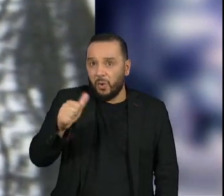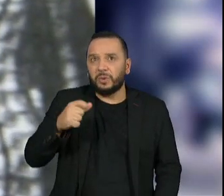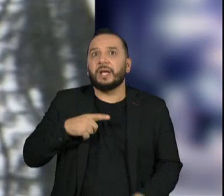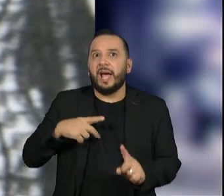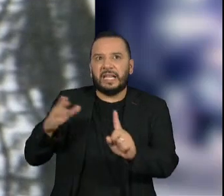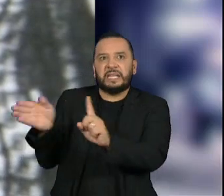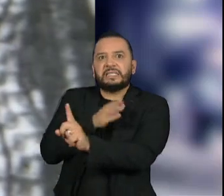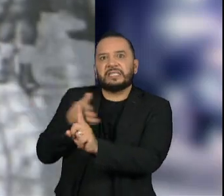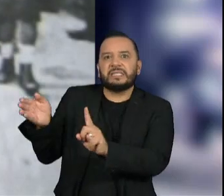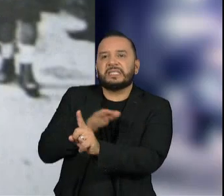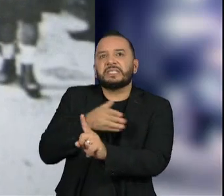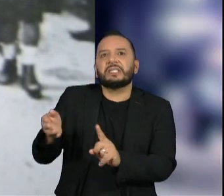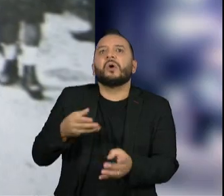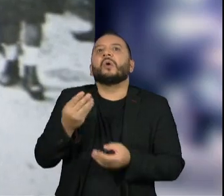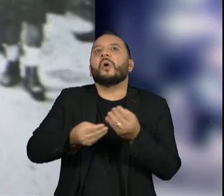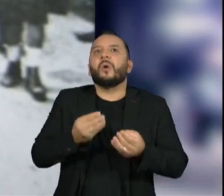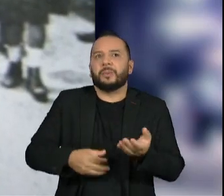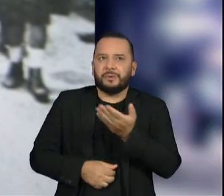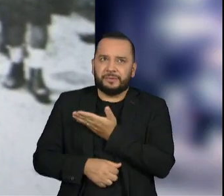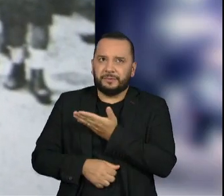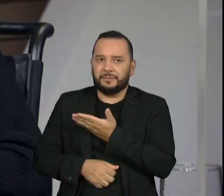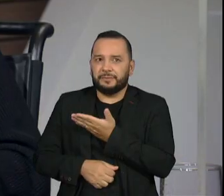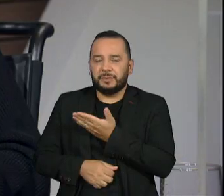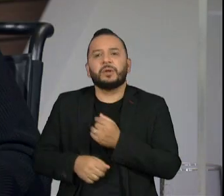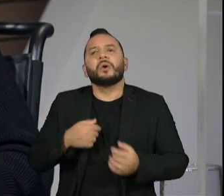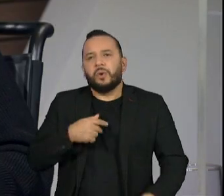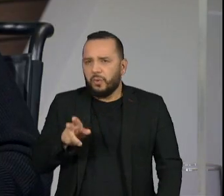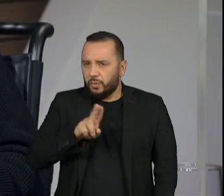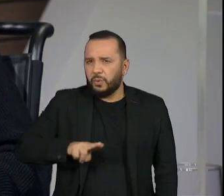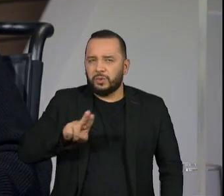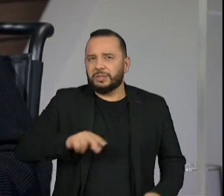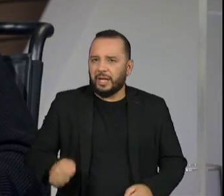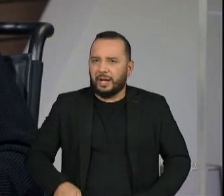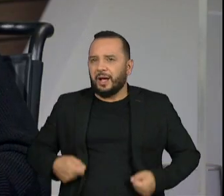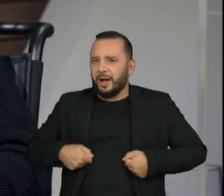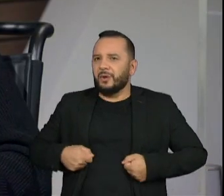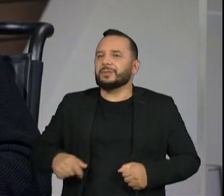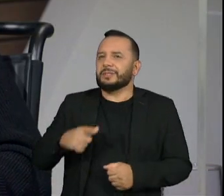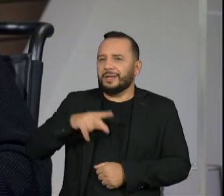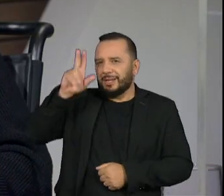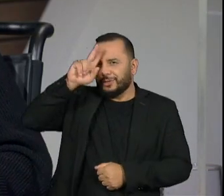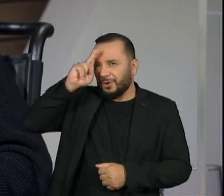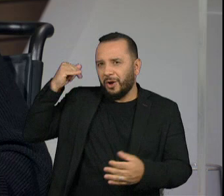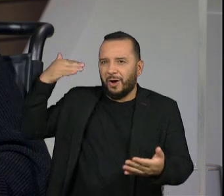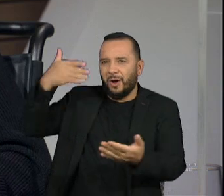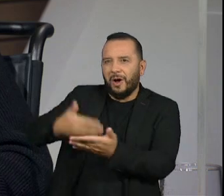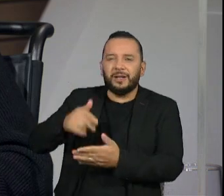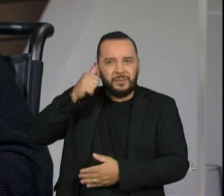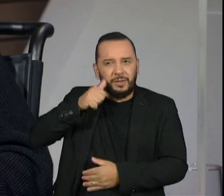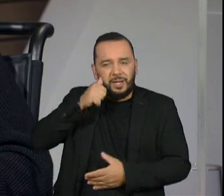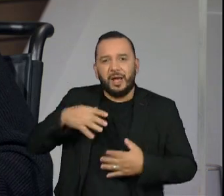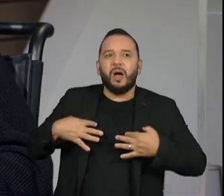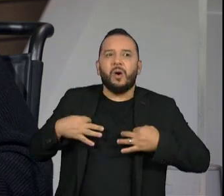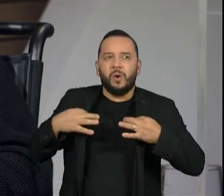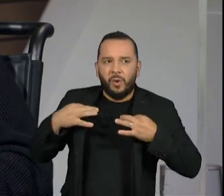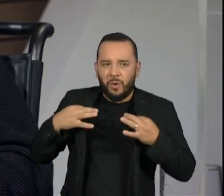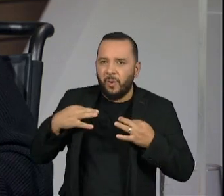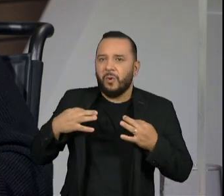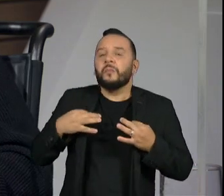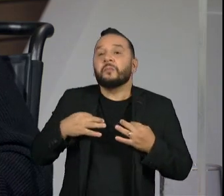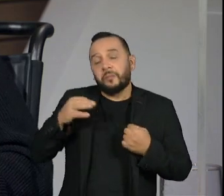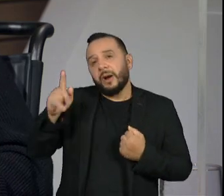agredida. Então, como é que foi essa demanda aí? Bom, o uso da calça é essa demanda histórica das mulheres, né? Como sempre, a roupa aí na centralidade